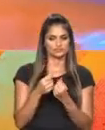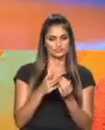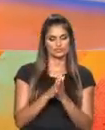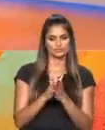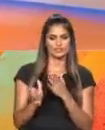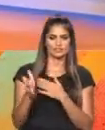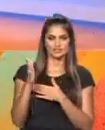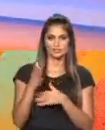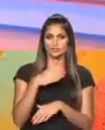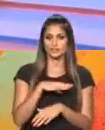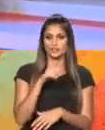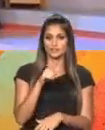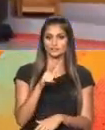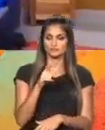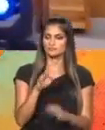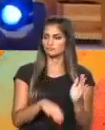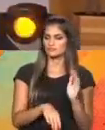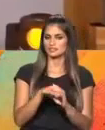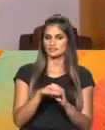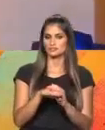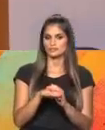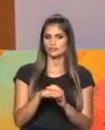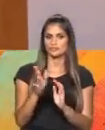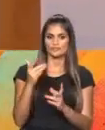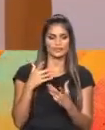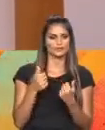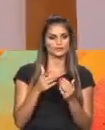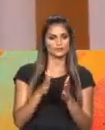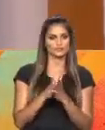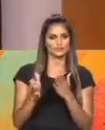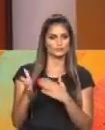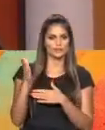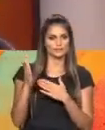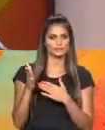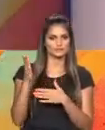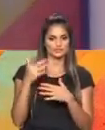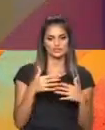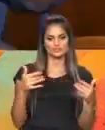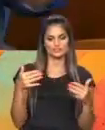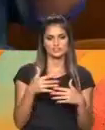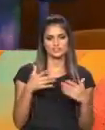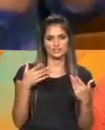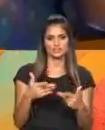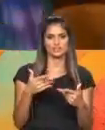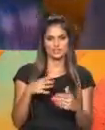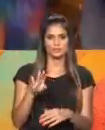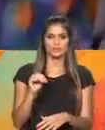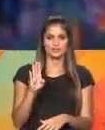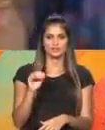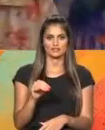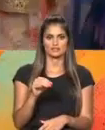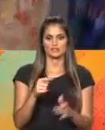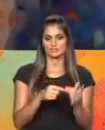dançam, quero esse astral em cima, por isso venham todos para o baile da concertina. Agora bate o pé e